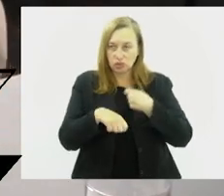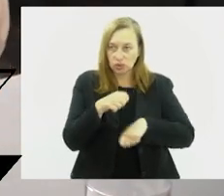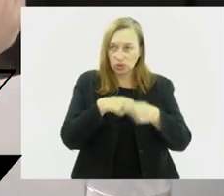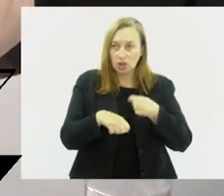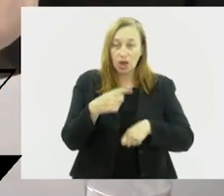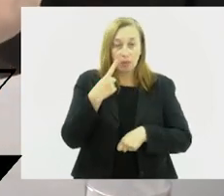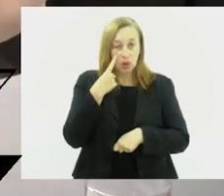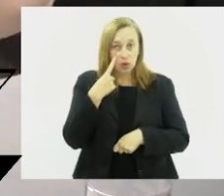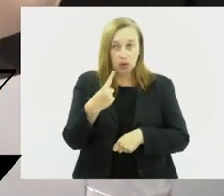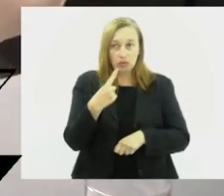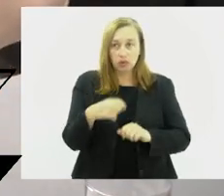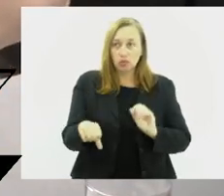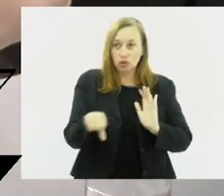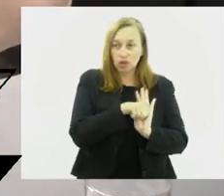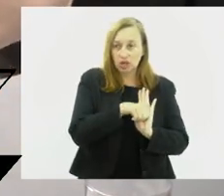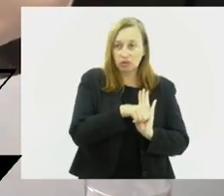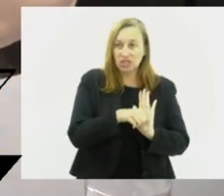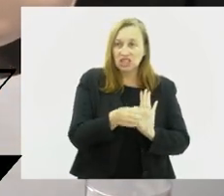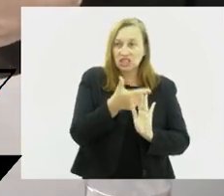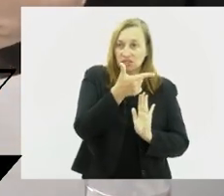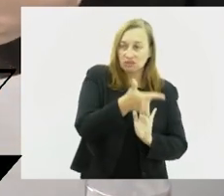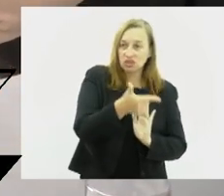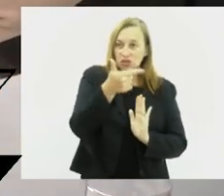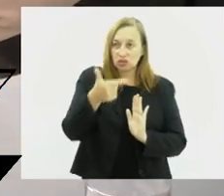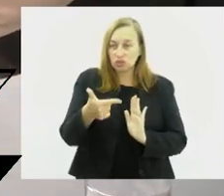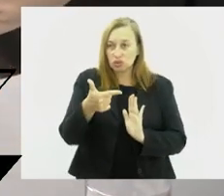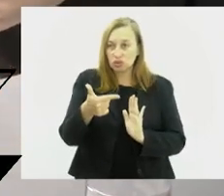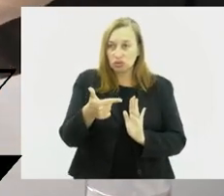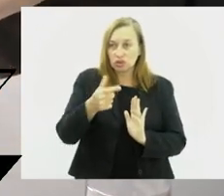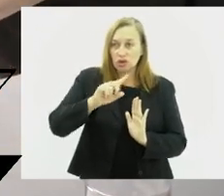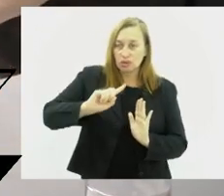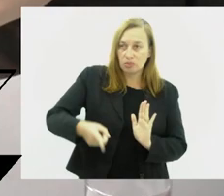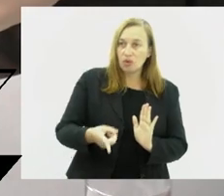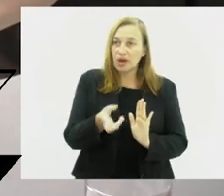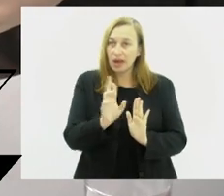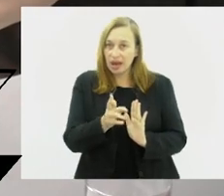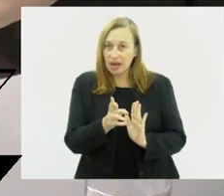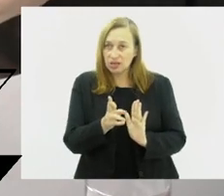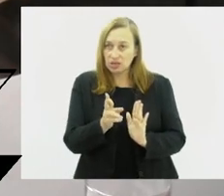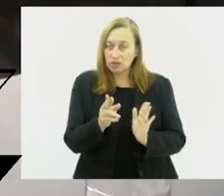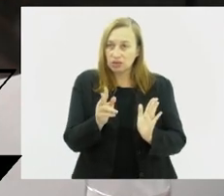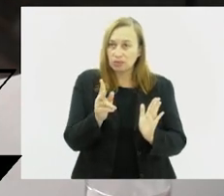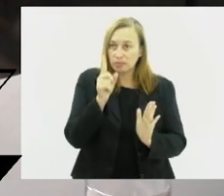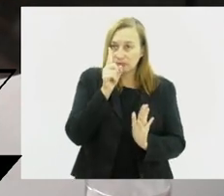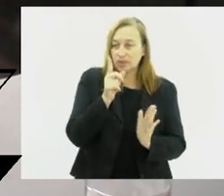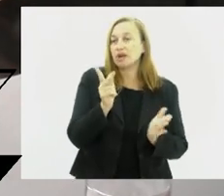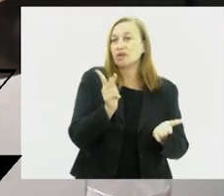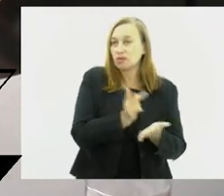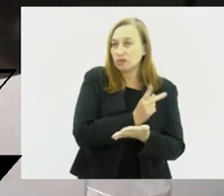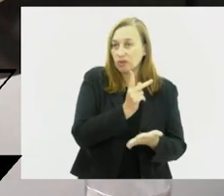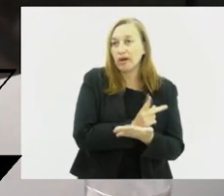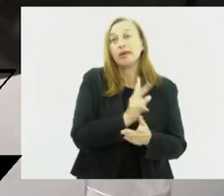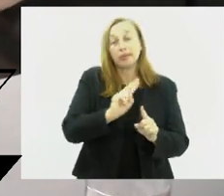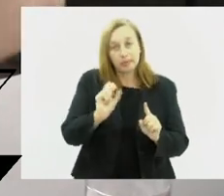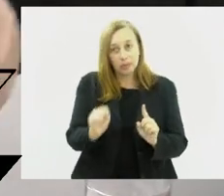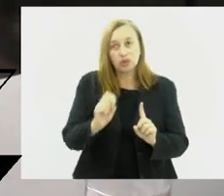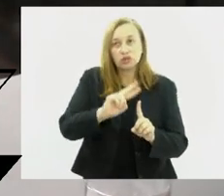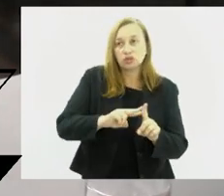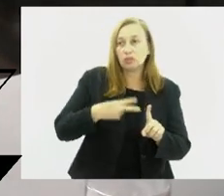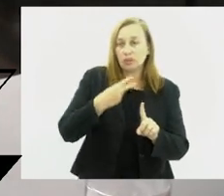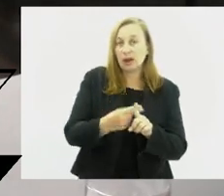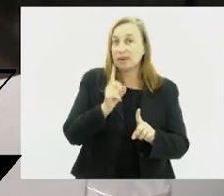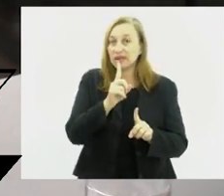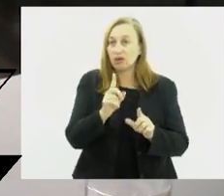que eu fiz, no primeiro momento chegamos a R$22 mil, pelo cálculo, e que essa pena pode ser dobrada, mas ela não é